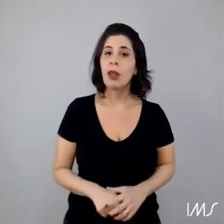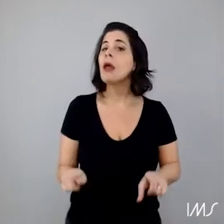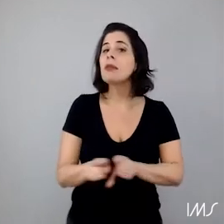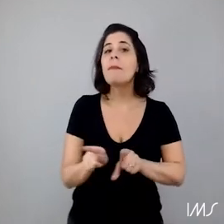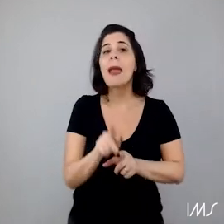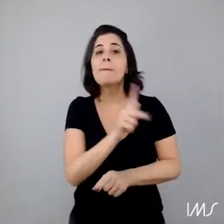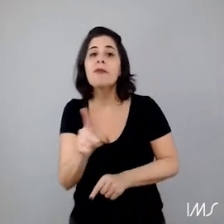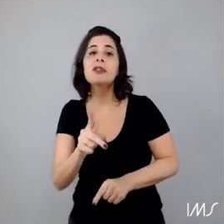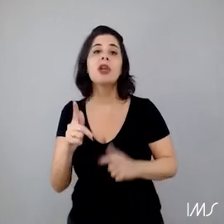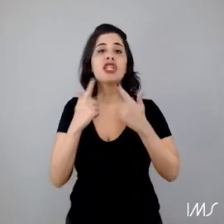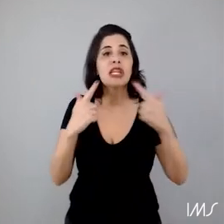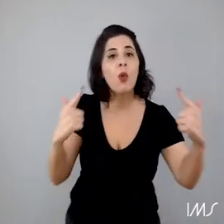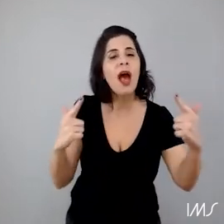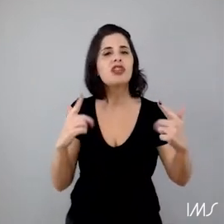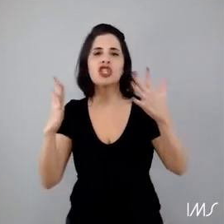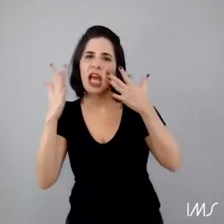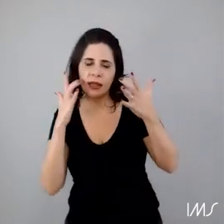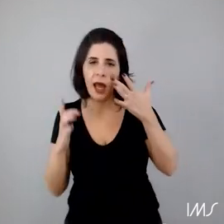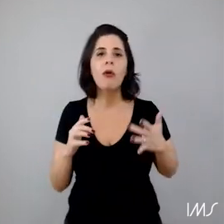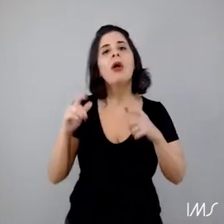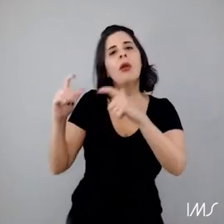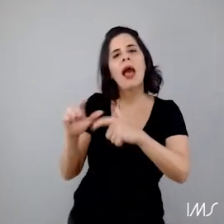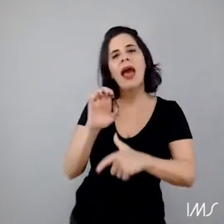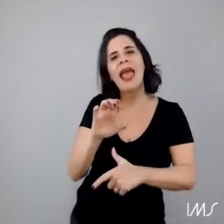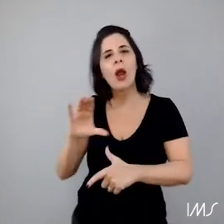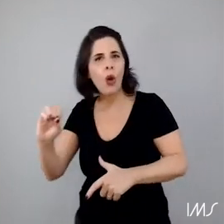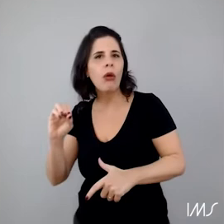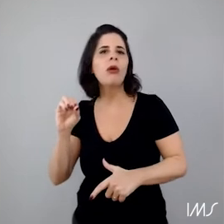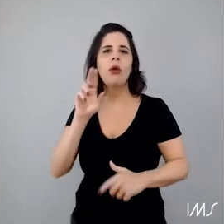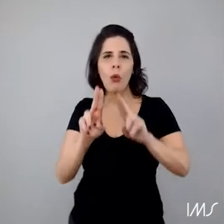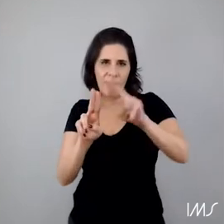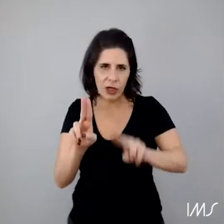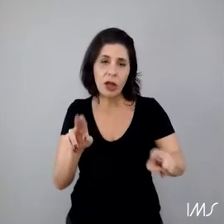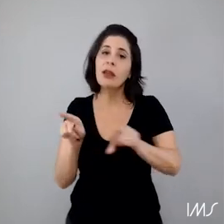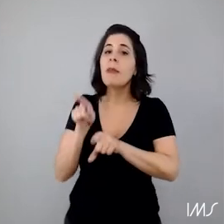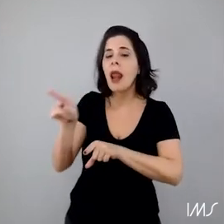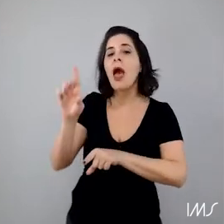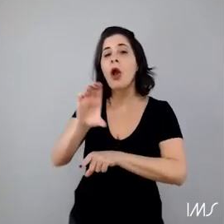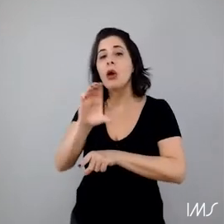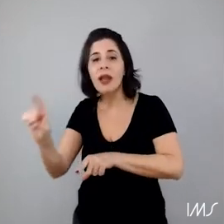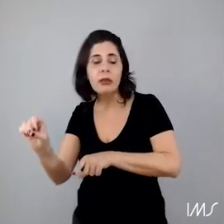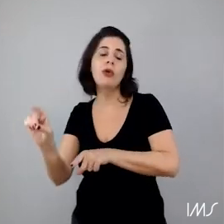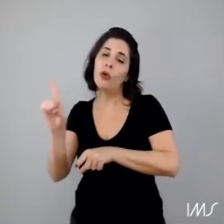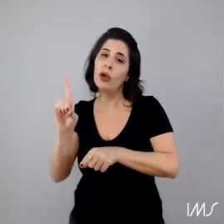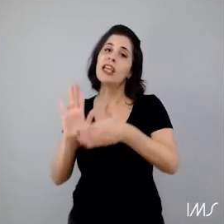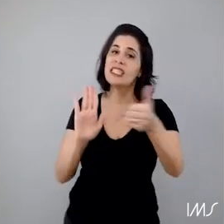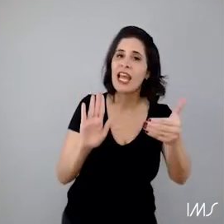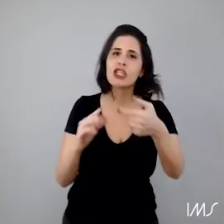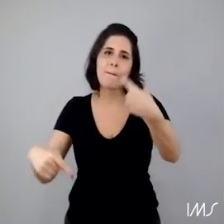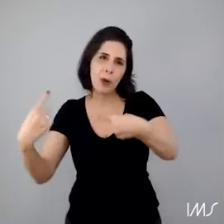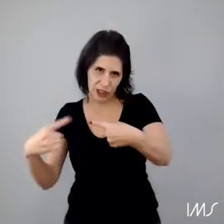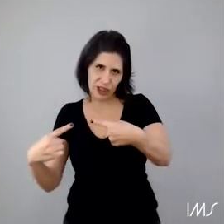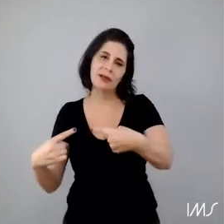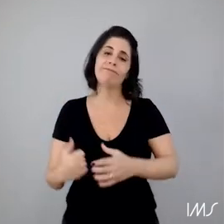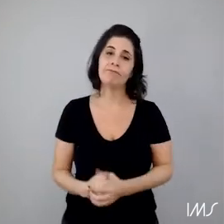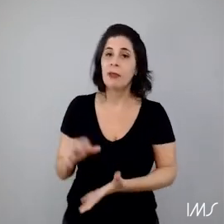linguagem fotográfica na Escola de Comunicação, na ECO, da UFRJ, onde também coordena o Laboratório de Estética e Política. Ainda